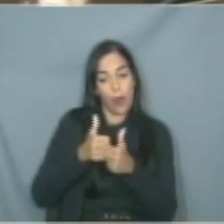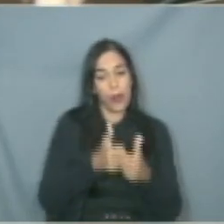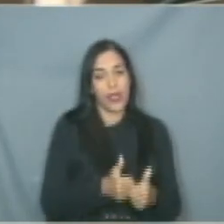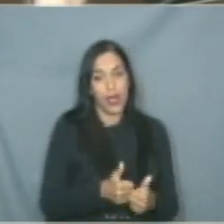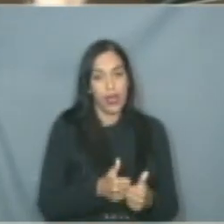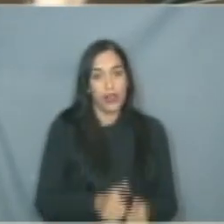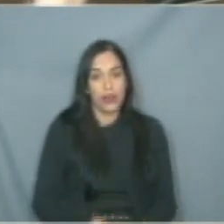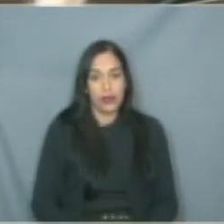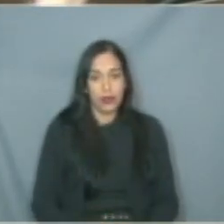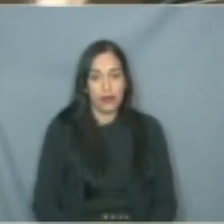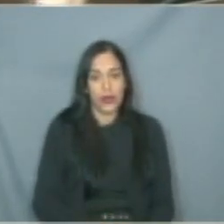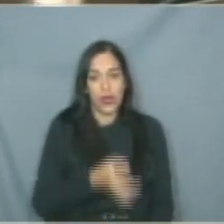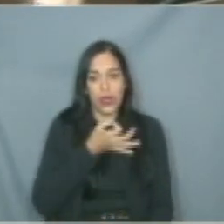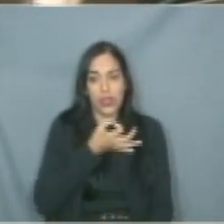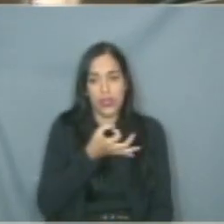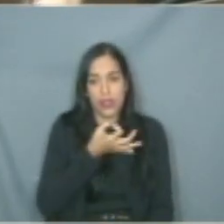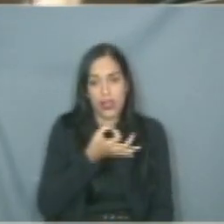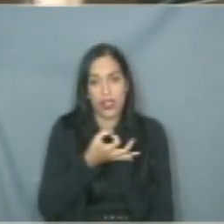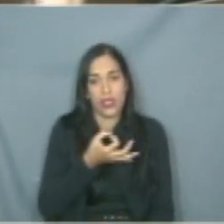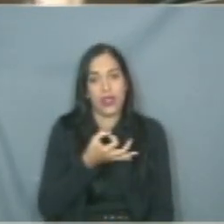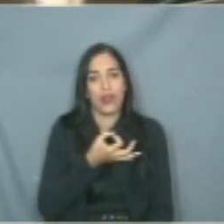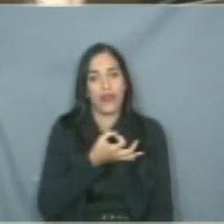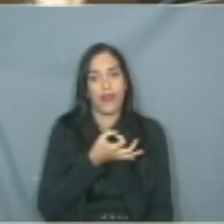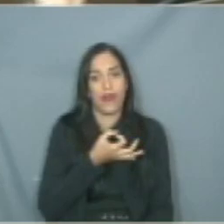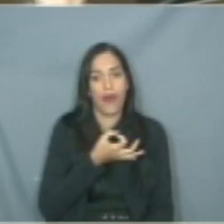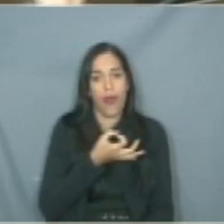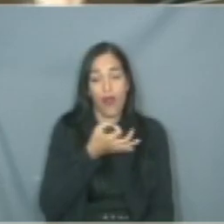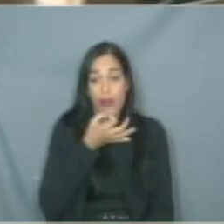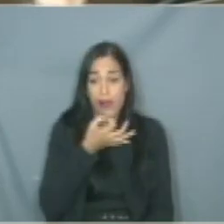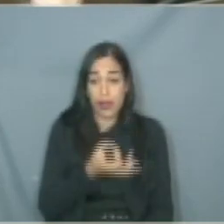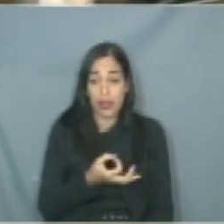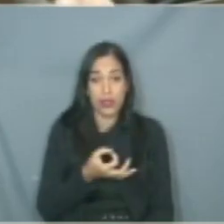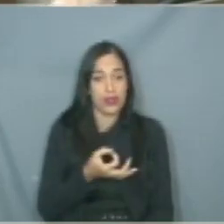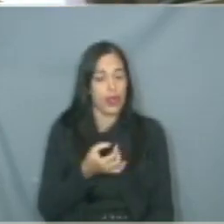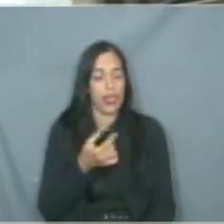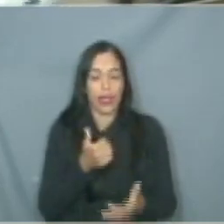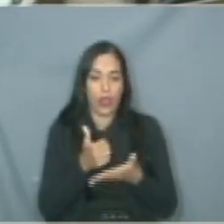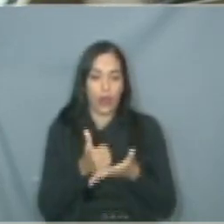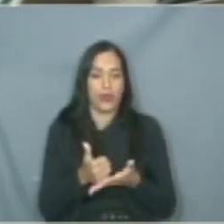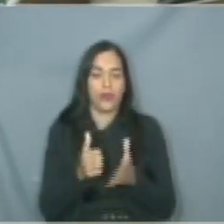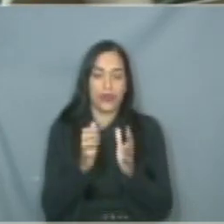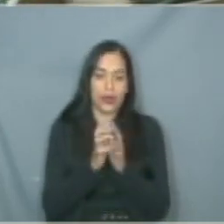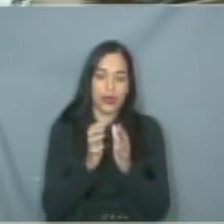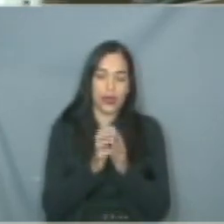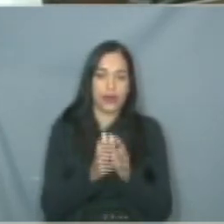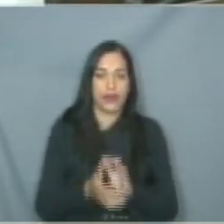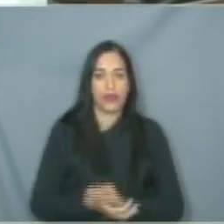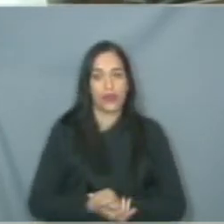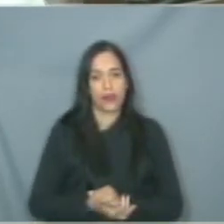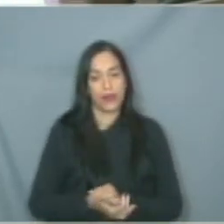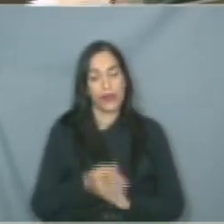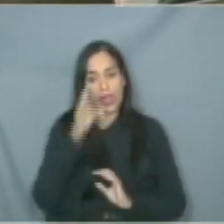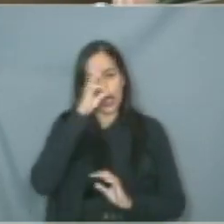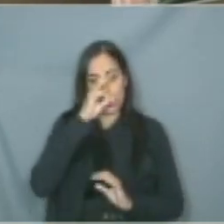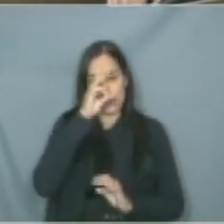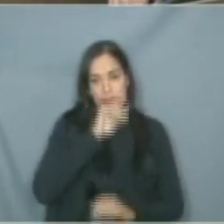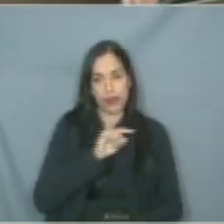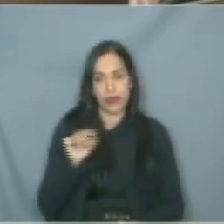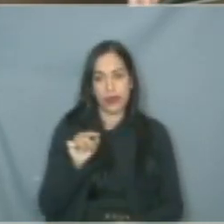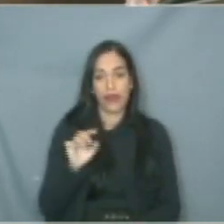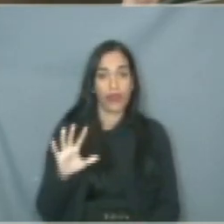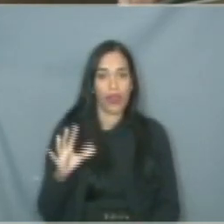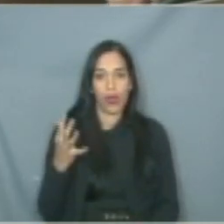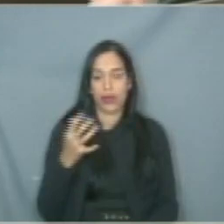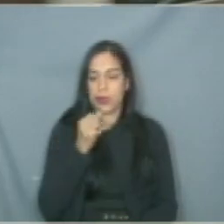não apenas criticar, porque a crítica ela não está contribuindo para o Recife. Além disso, só relembrando, quando acontece